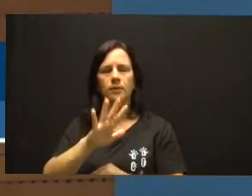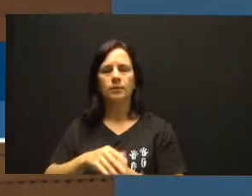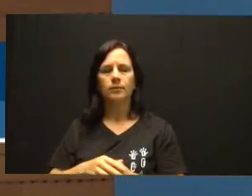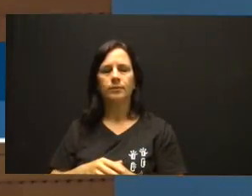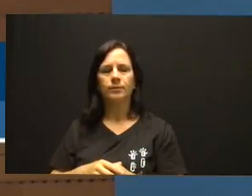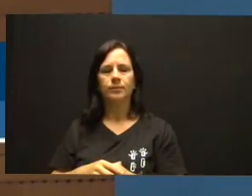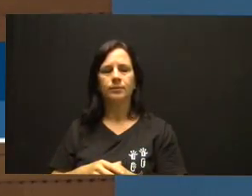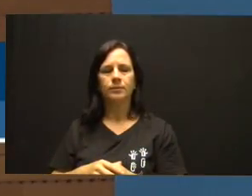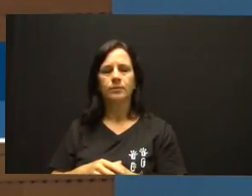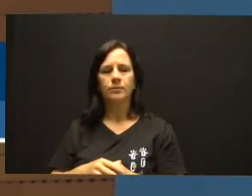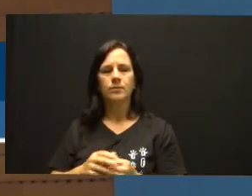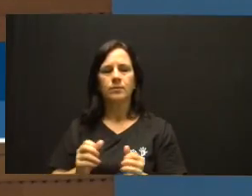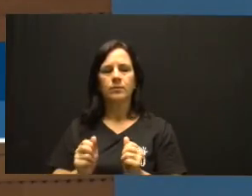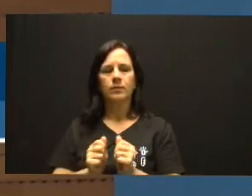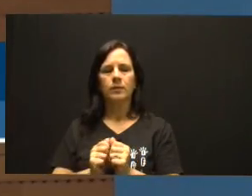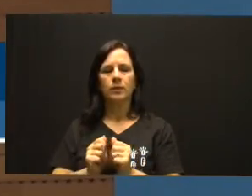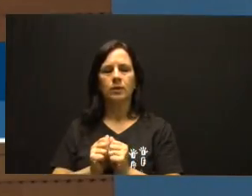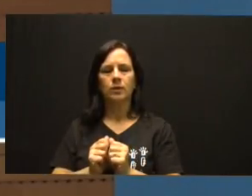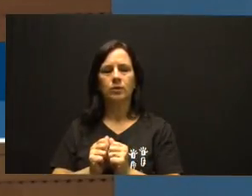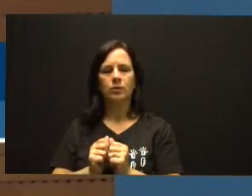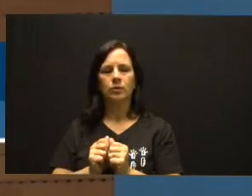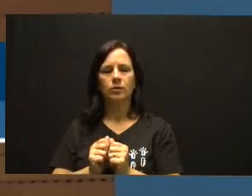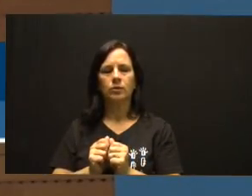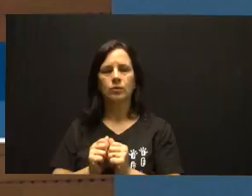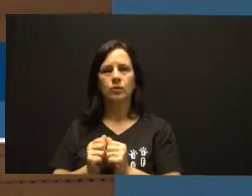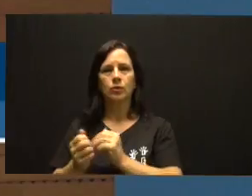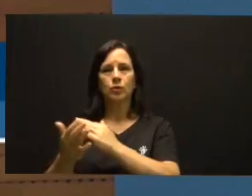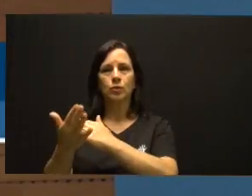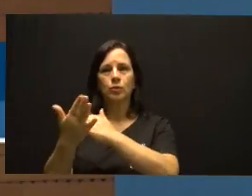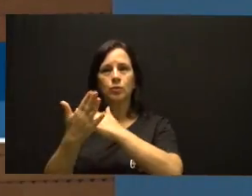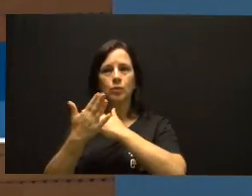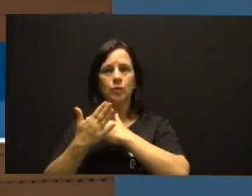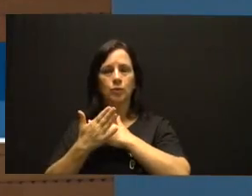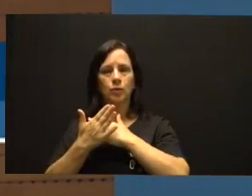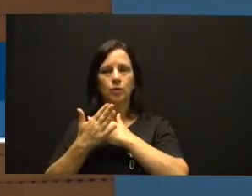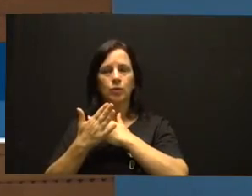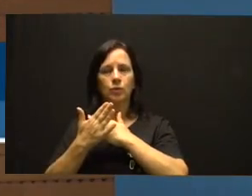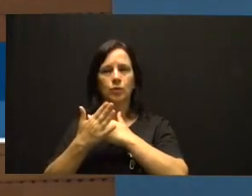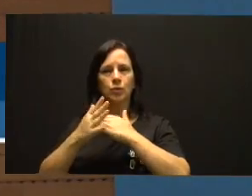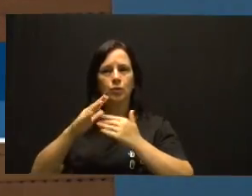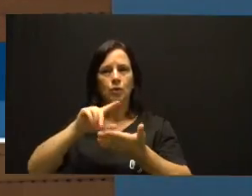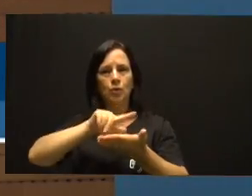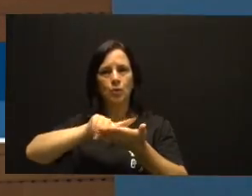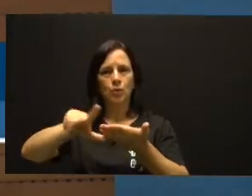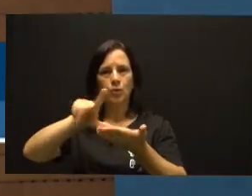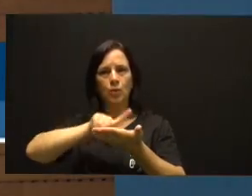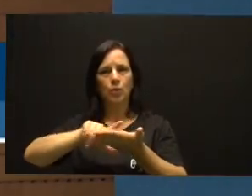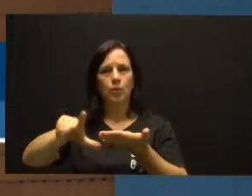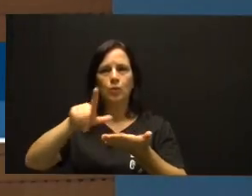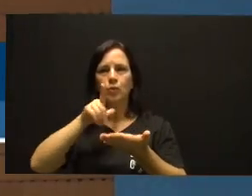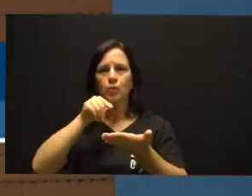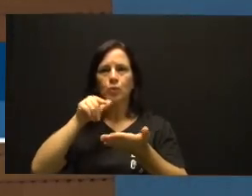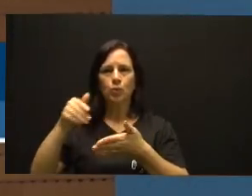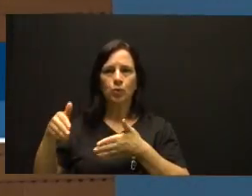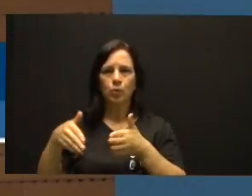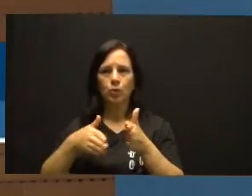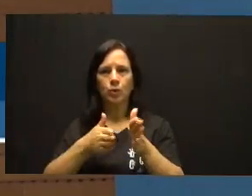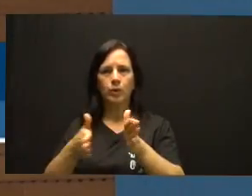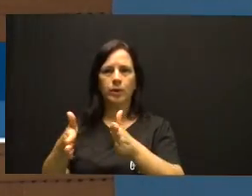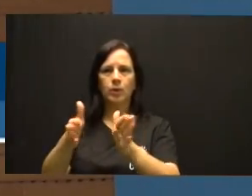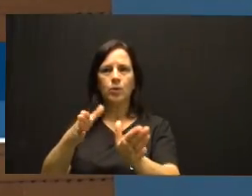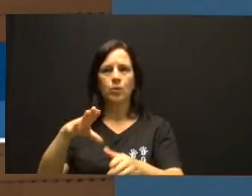a nível estadual, para buscarmos os recursos para desassoreação principalmente do Rio